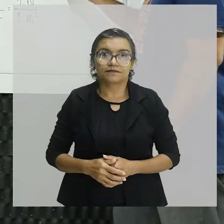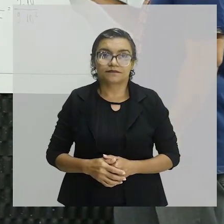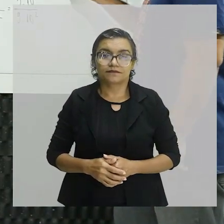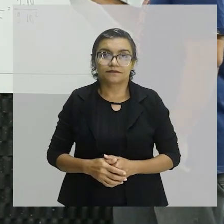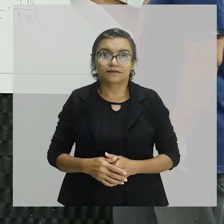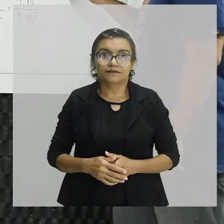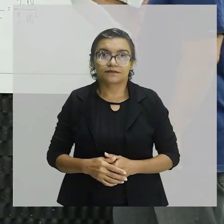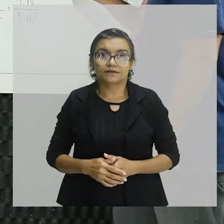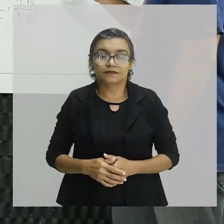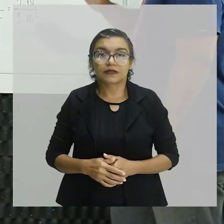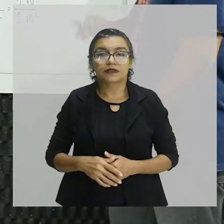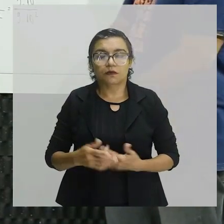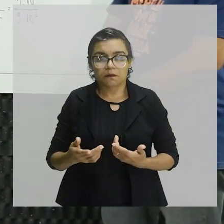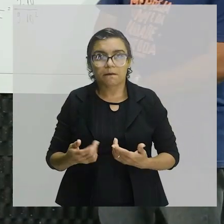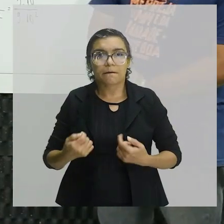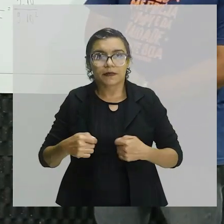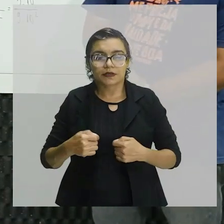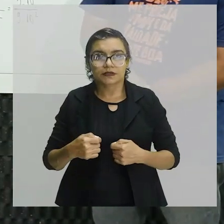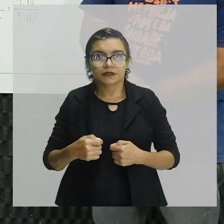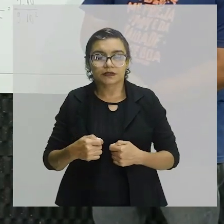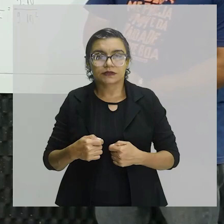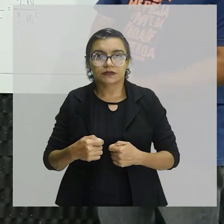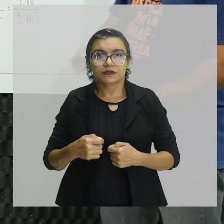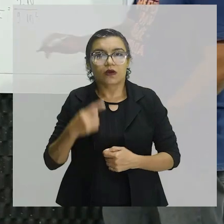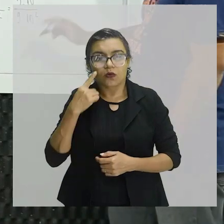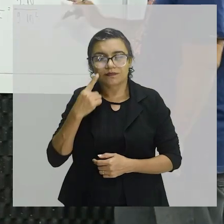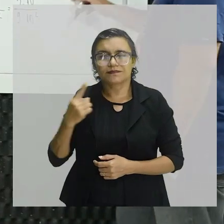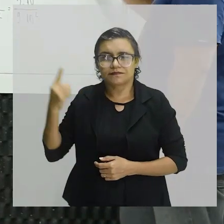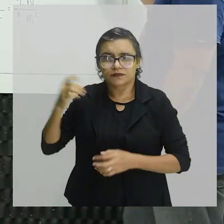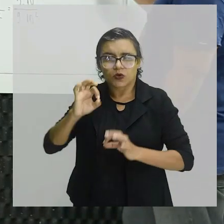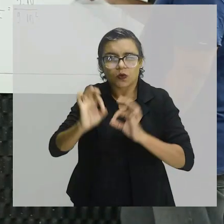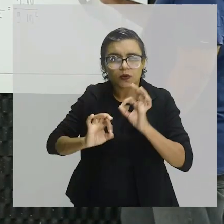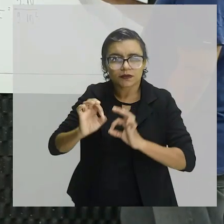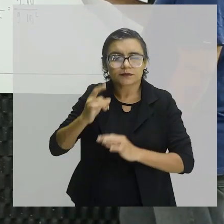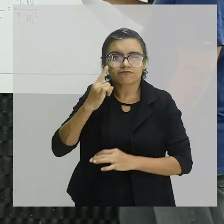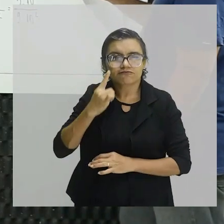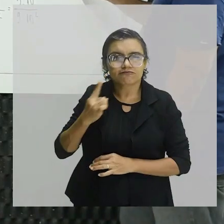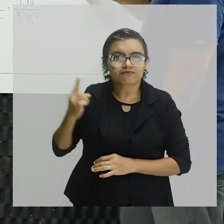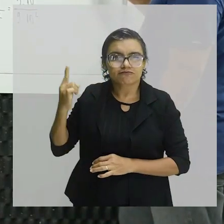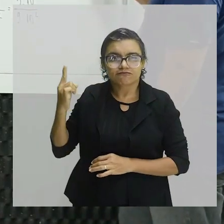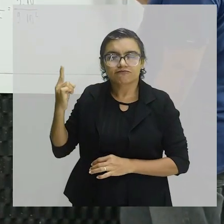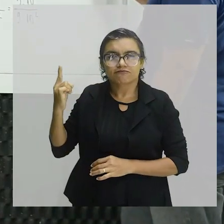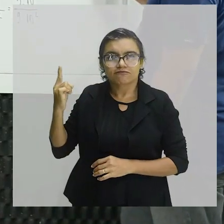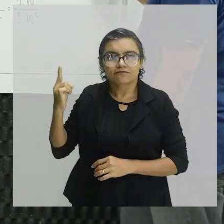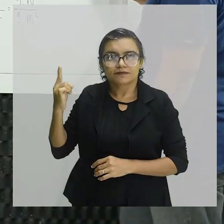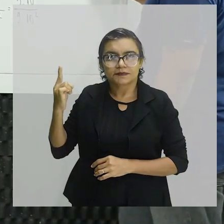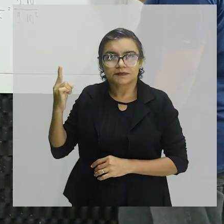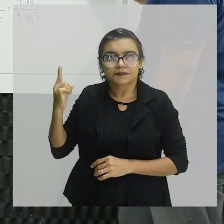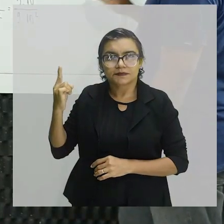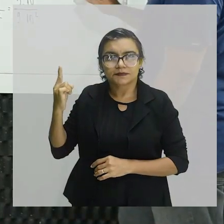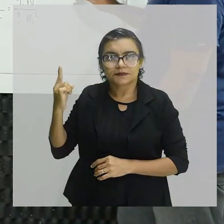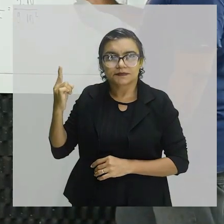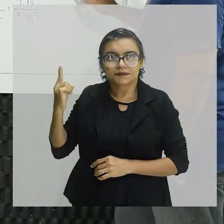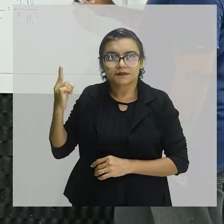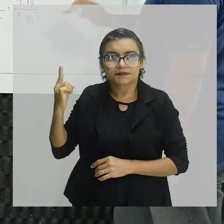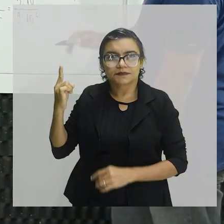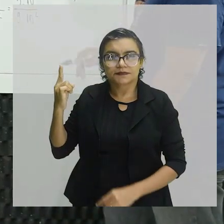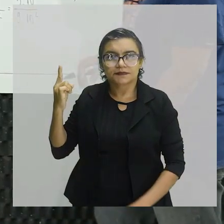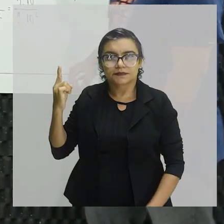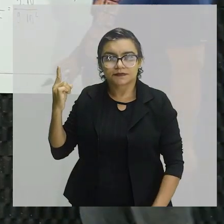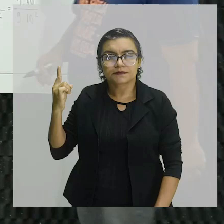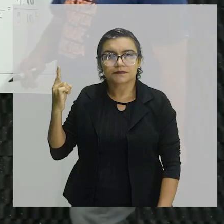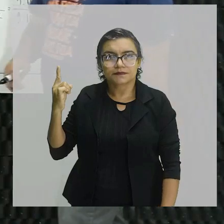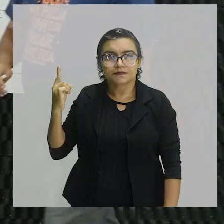Para 50, vai ficar faltando 5, né? Então, nós vamos cair aqui, ó, nessa dízimazinha,